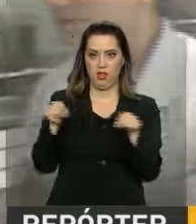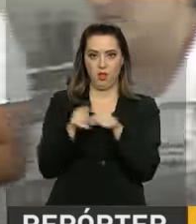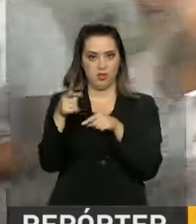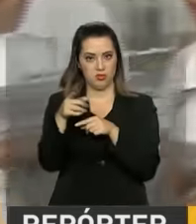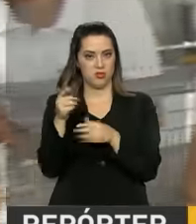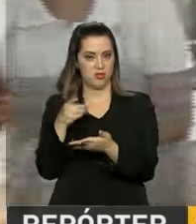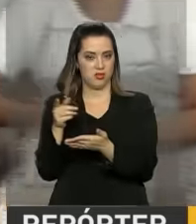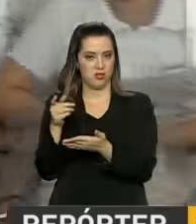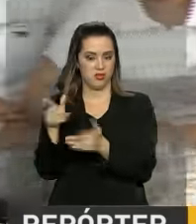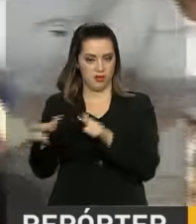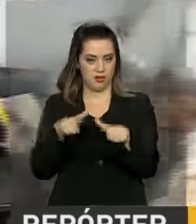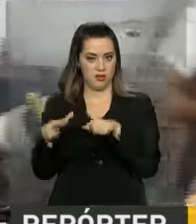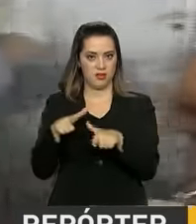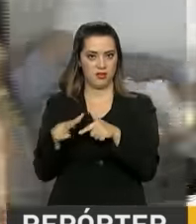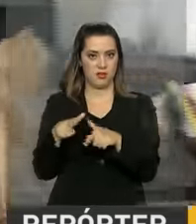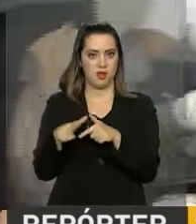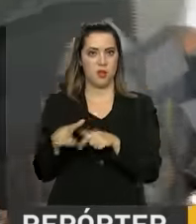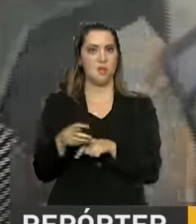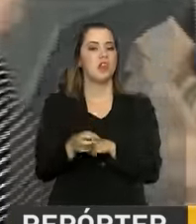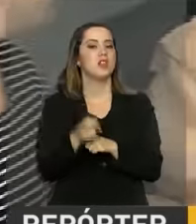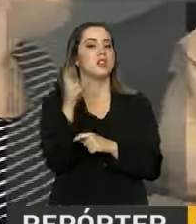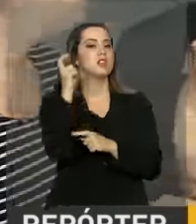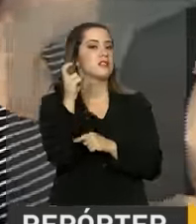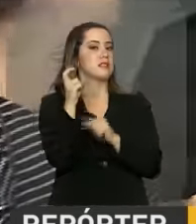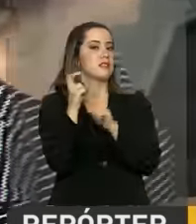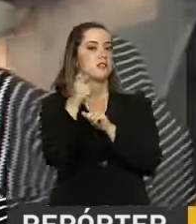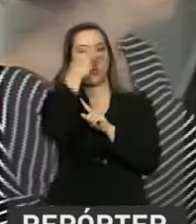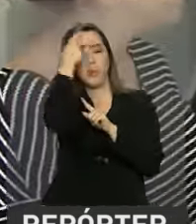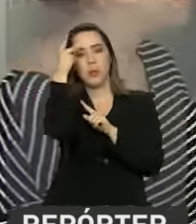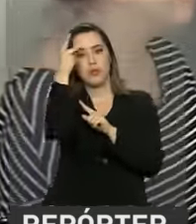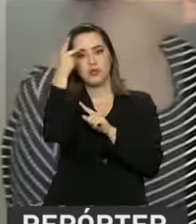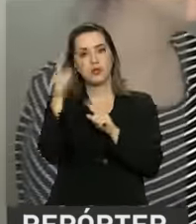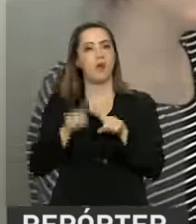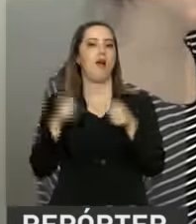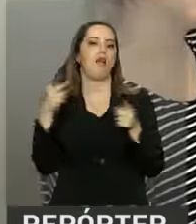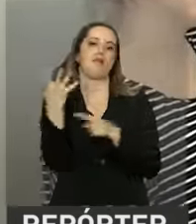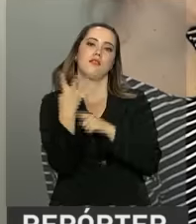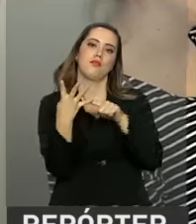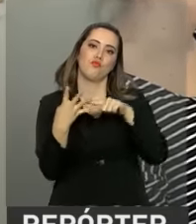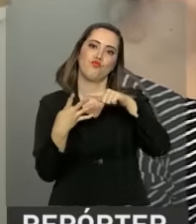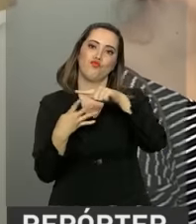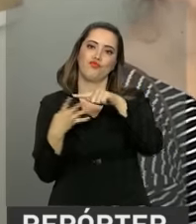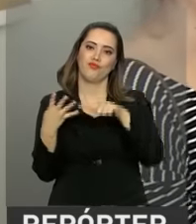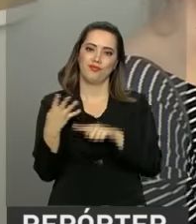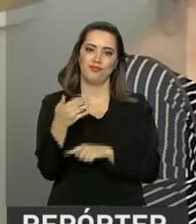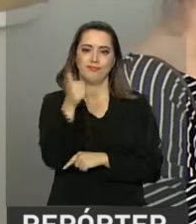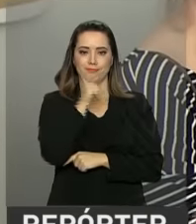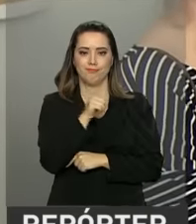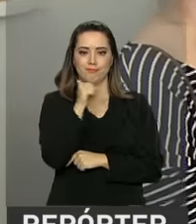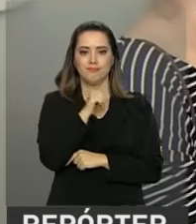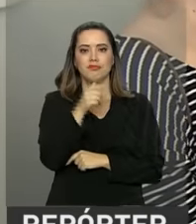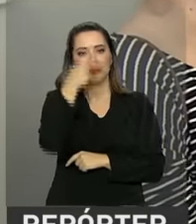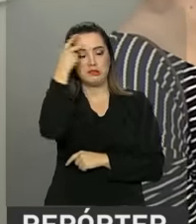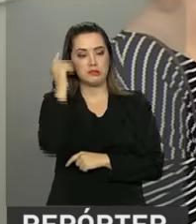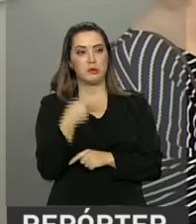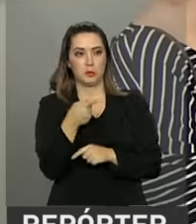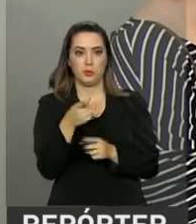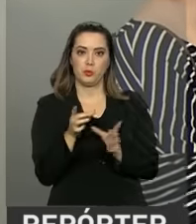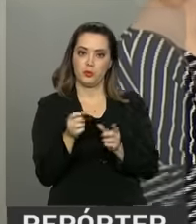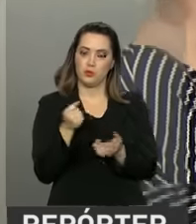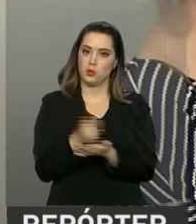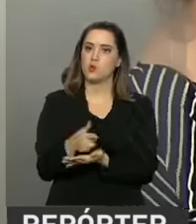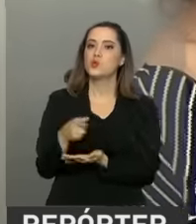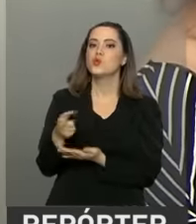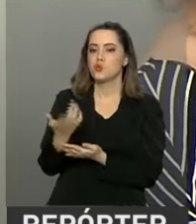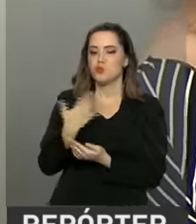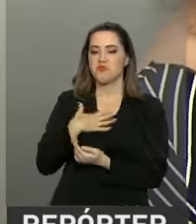não é a única funcionária. Dos 5 trabalhadores daqui, 4 são mulheres. Os clientes aprovam o atendimento. A Luciana vem sempre.